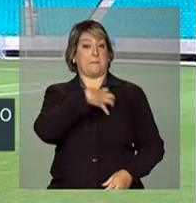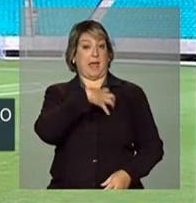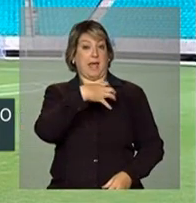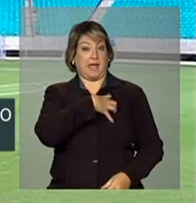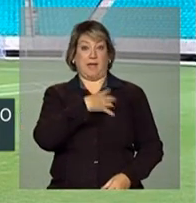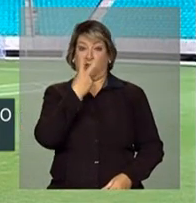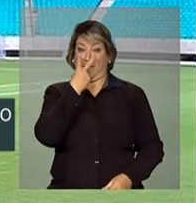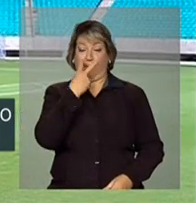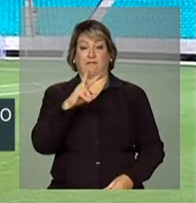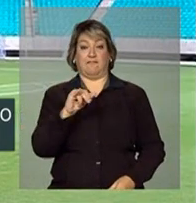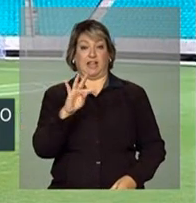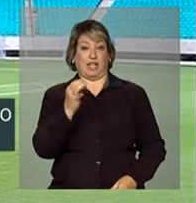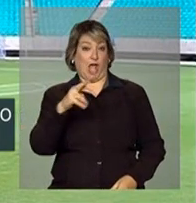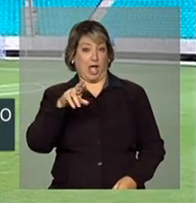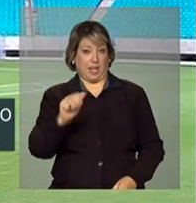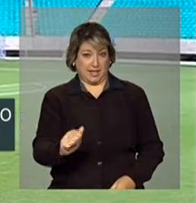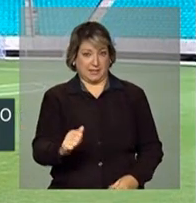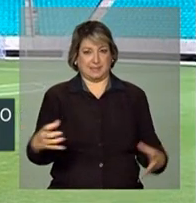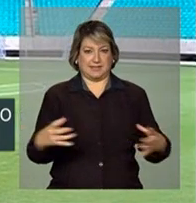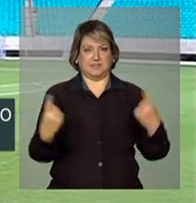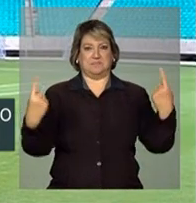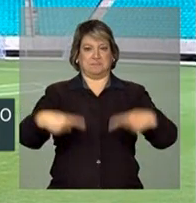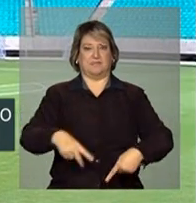e Vitória.